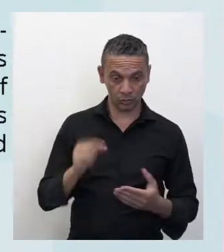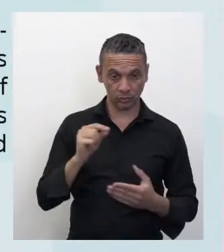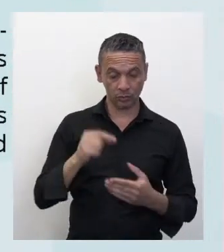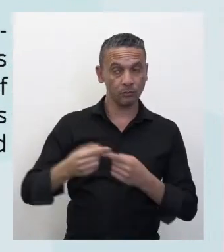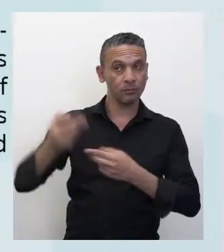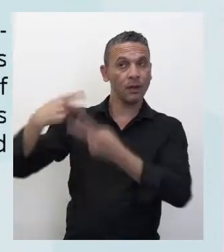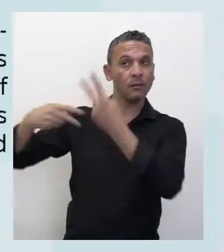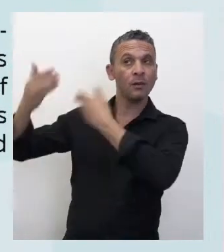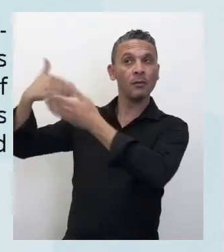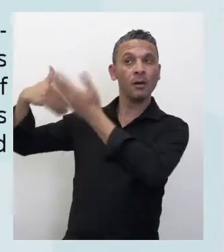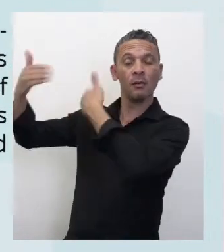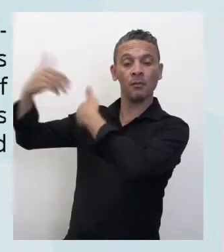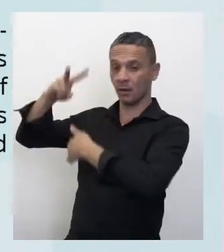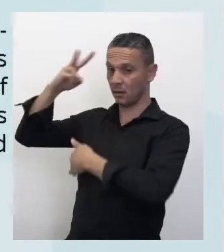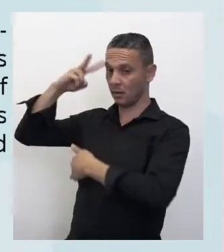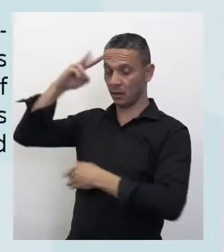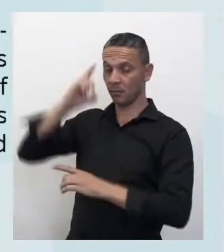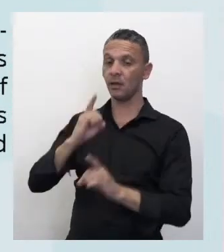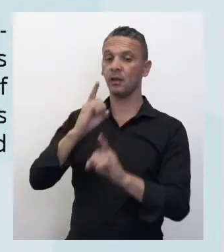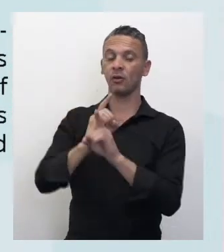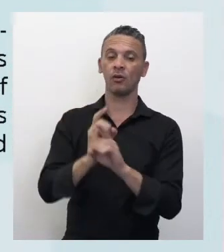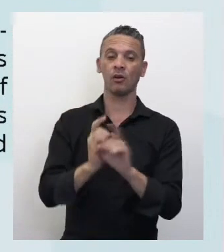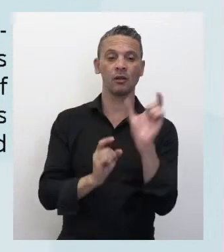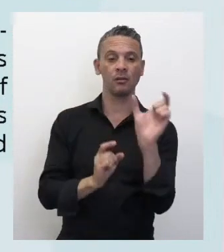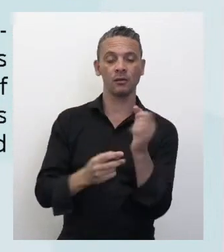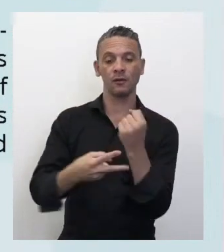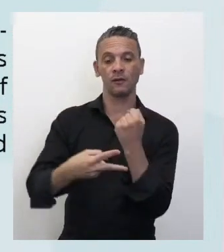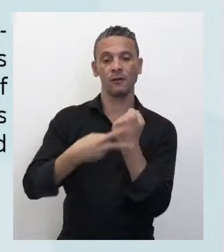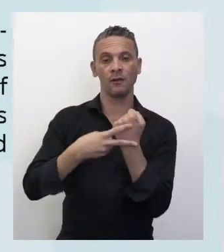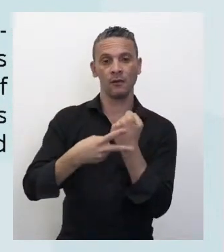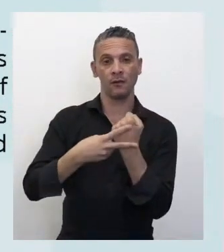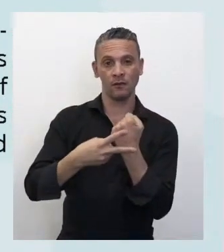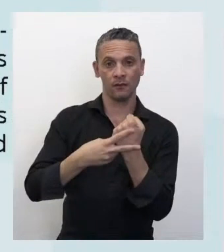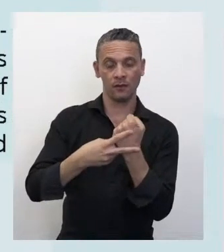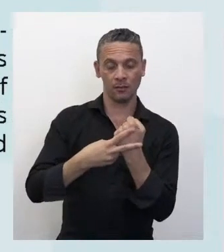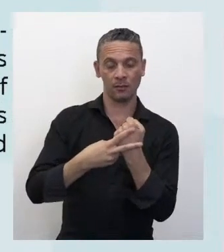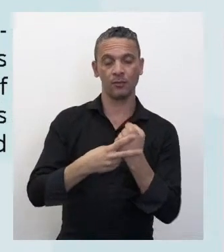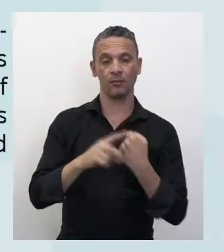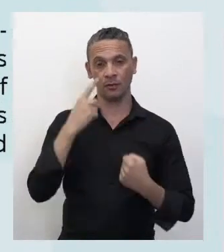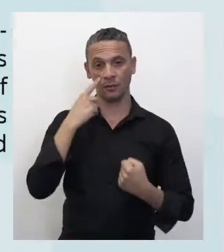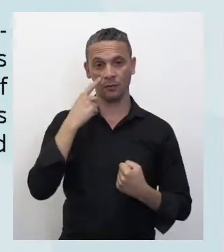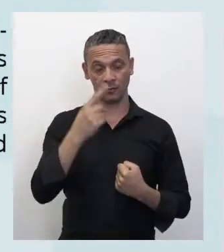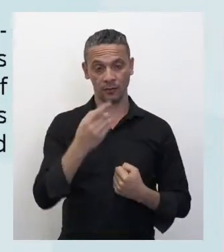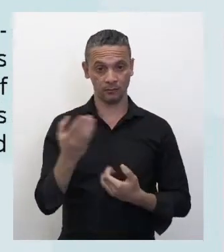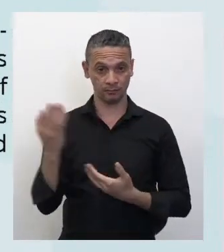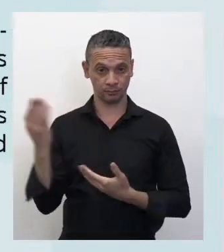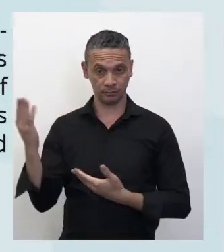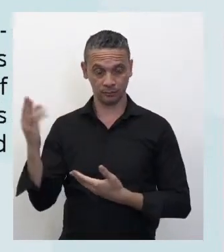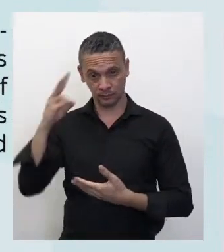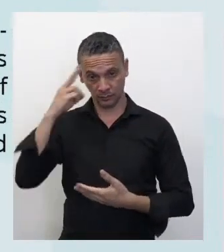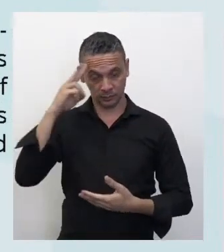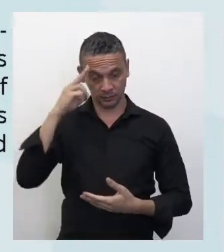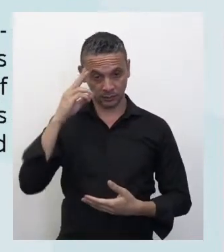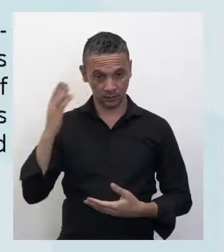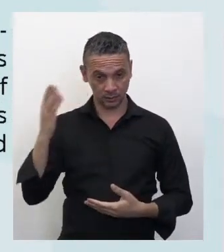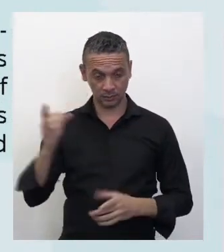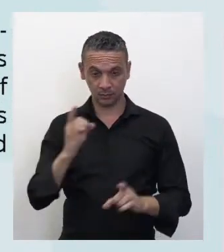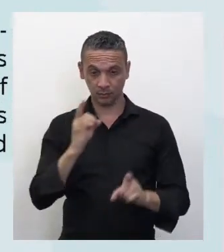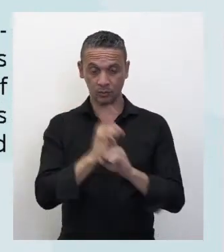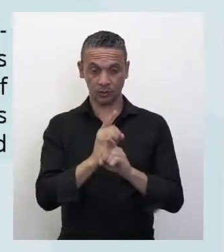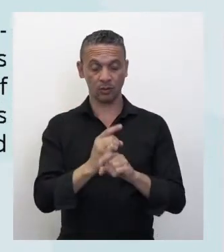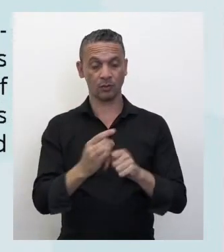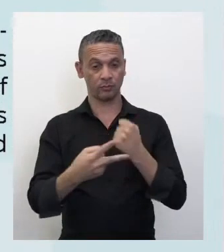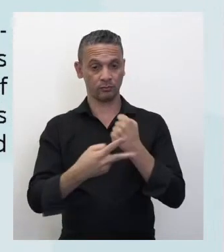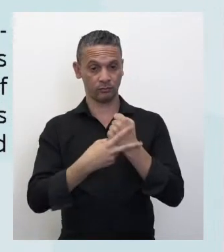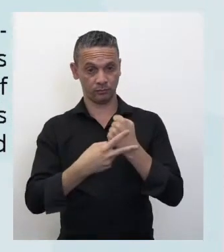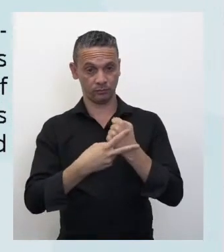passado. Encontrem no texto os verbos que estejam no simple past. Vamos ver se vocês lembram o que é o simple past e acham os verbos lá.